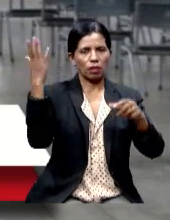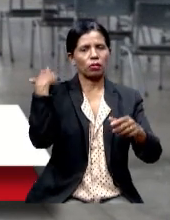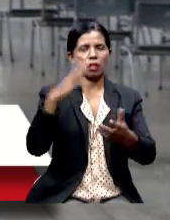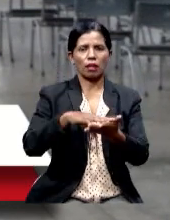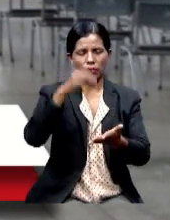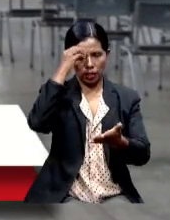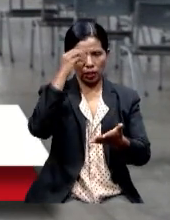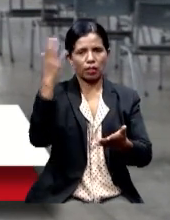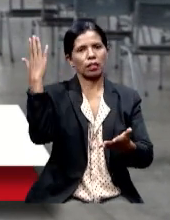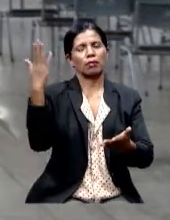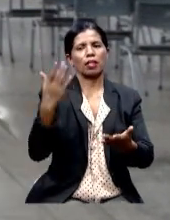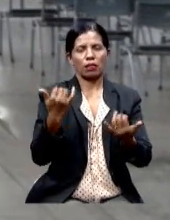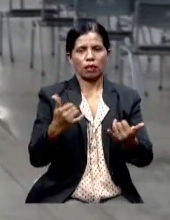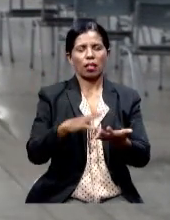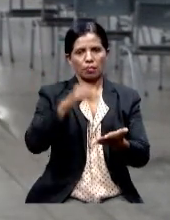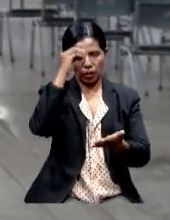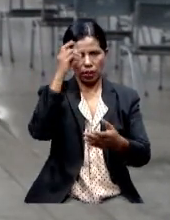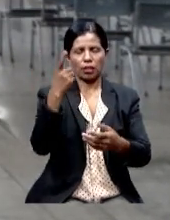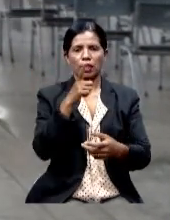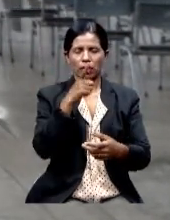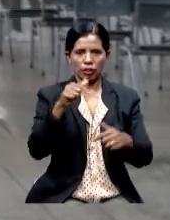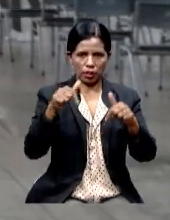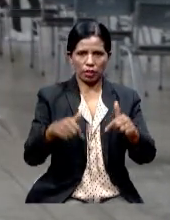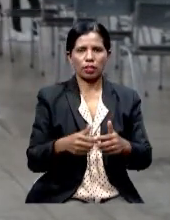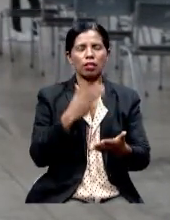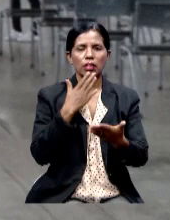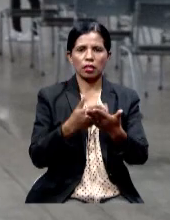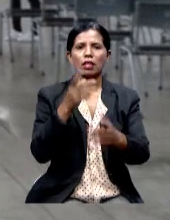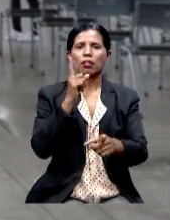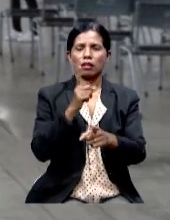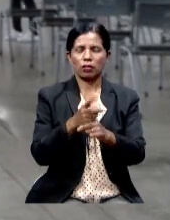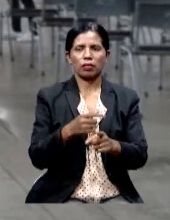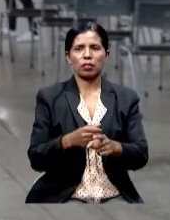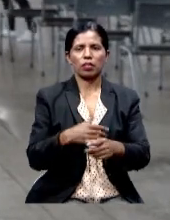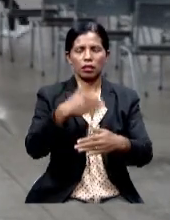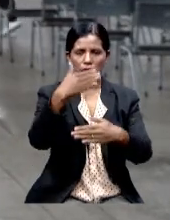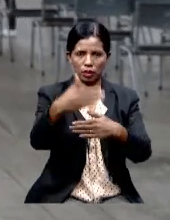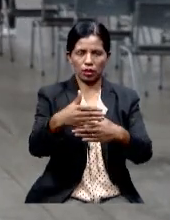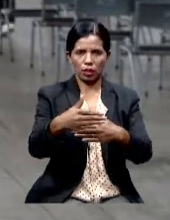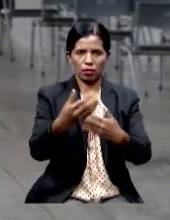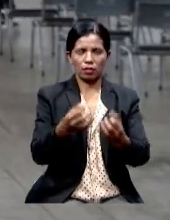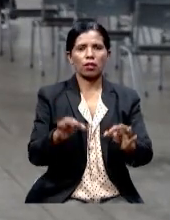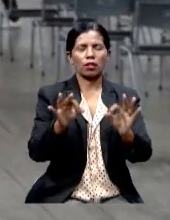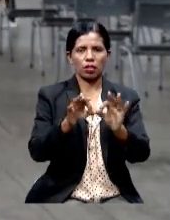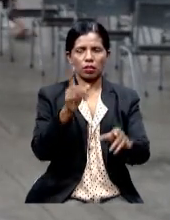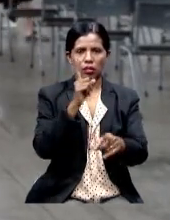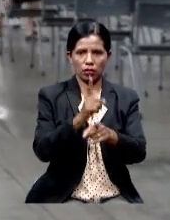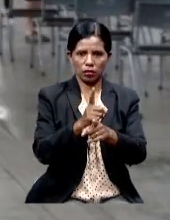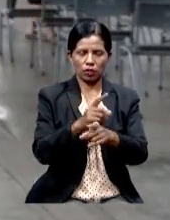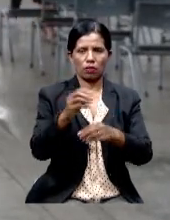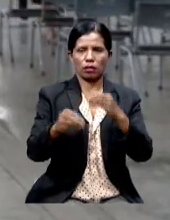agora curso, né, né, diactetevis, e né, passo ir a que ita hakatam boing, quando vai